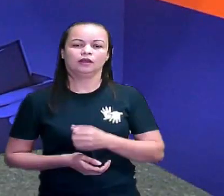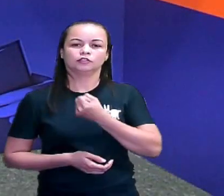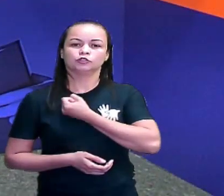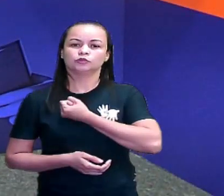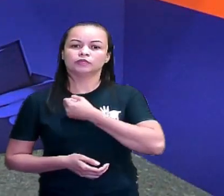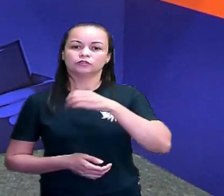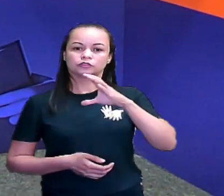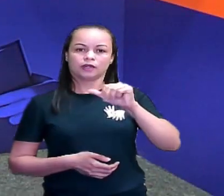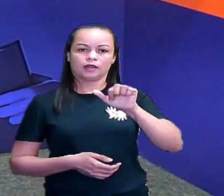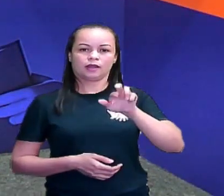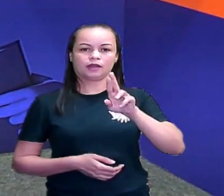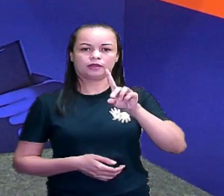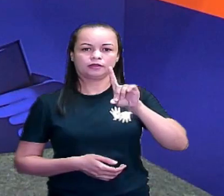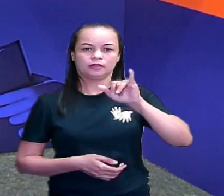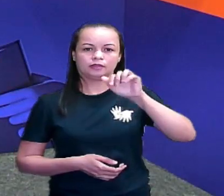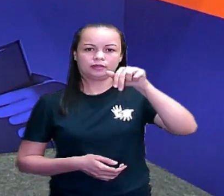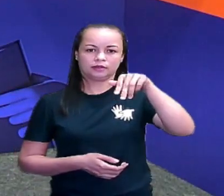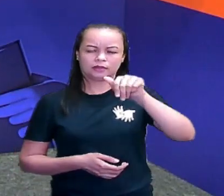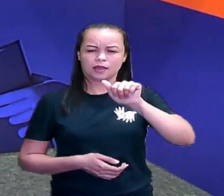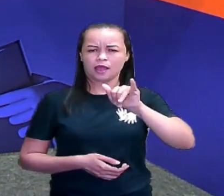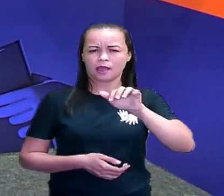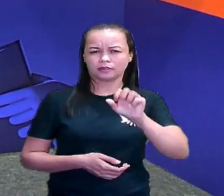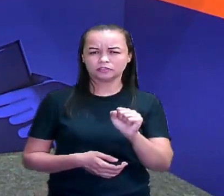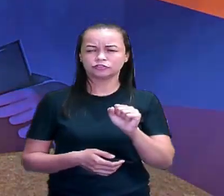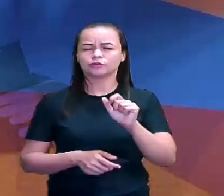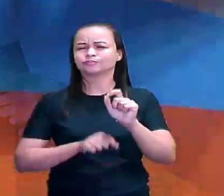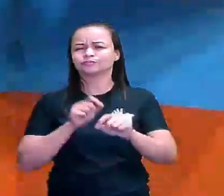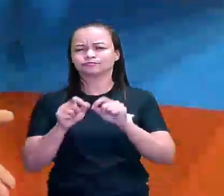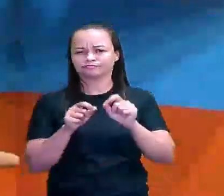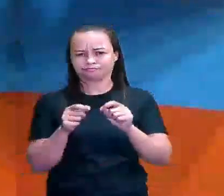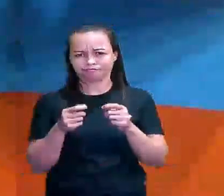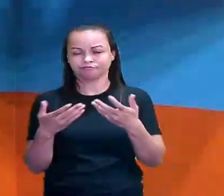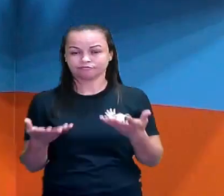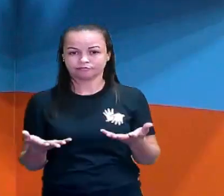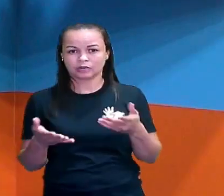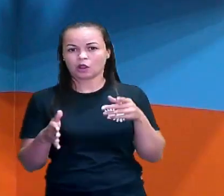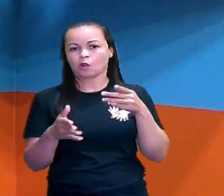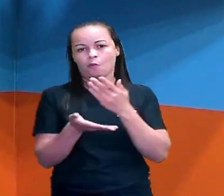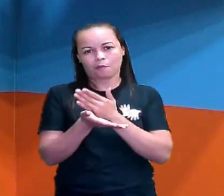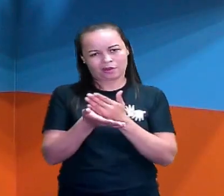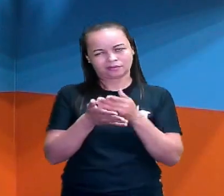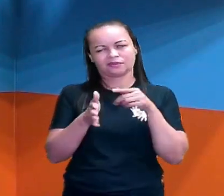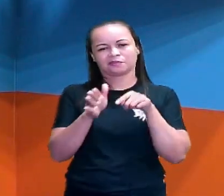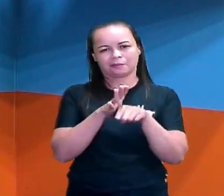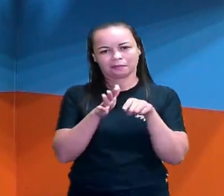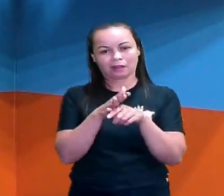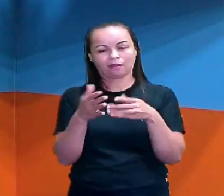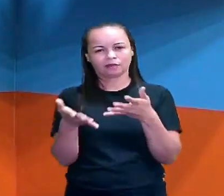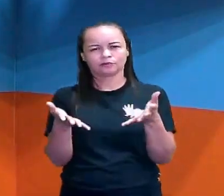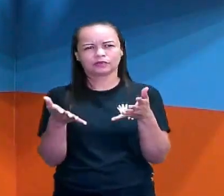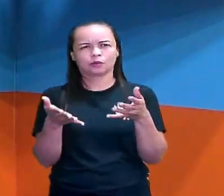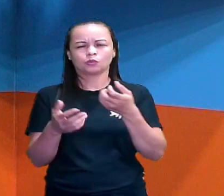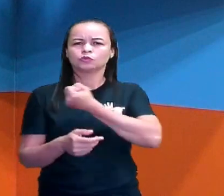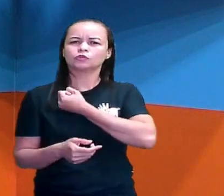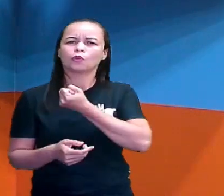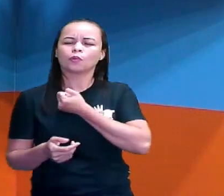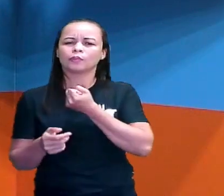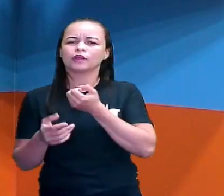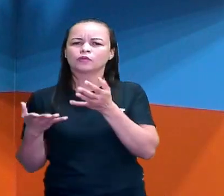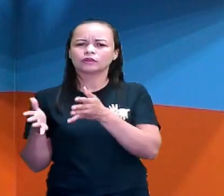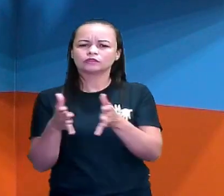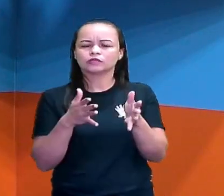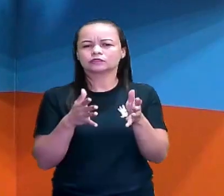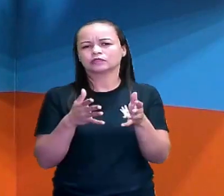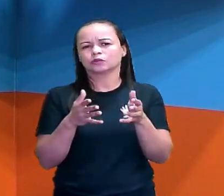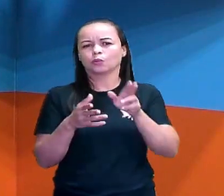já começa com essa pergunta, né? O que são números cardinais? São aqueles números que a gente usa para medir